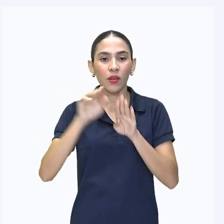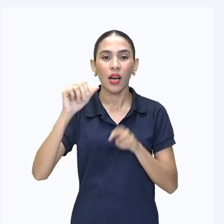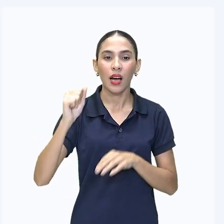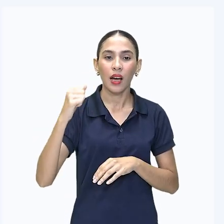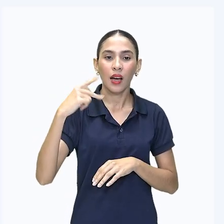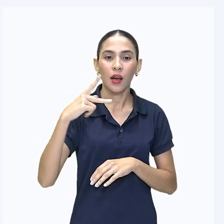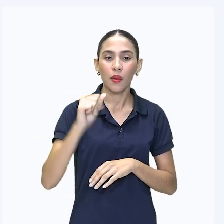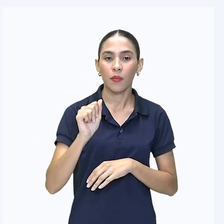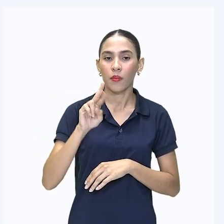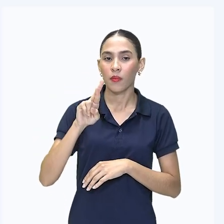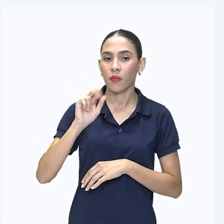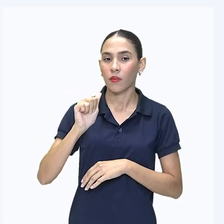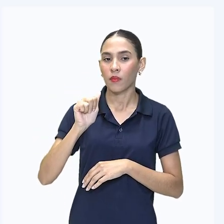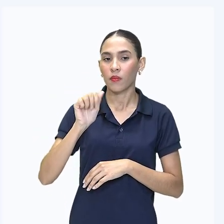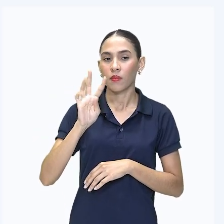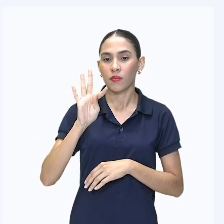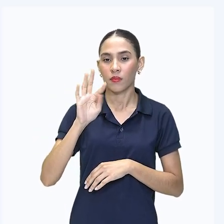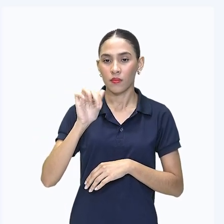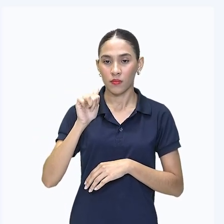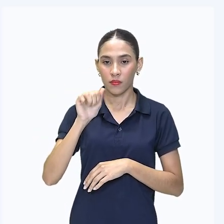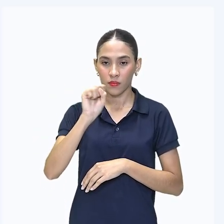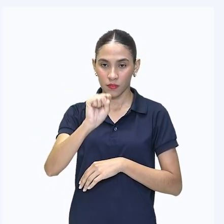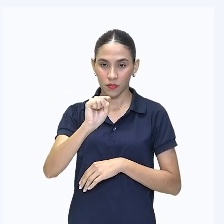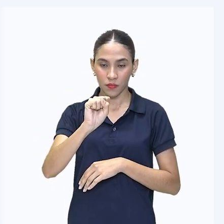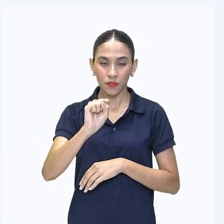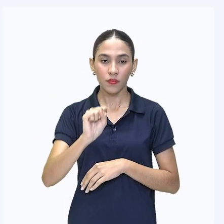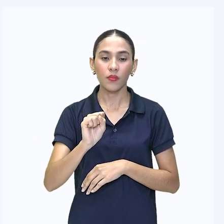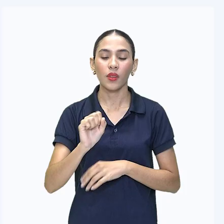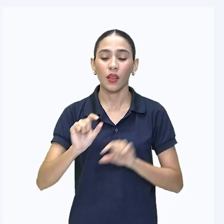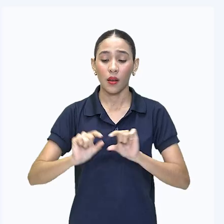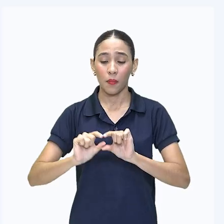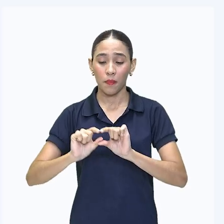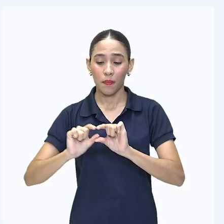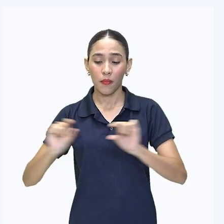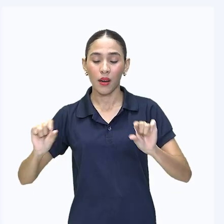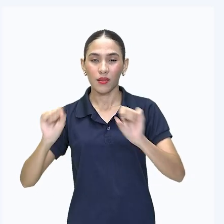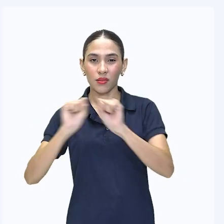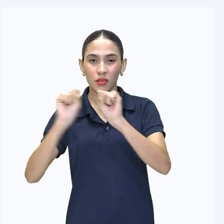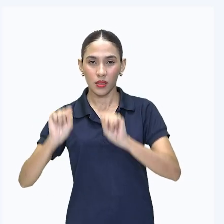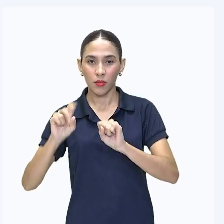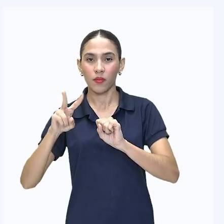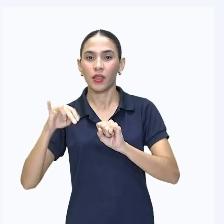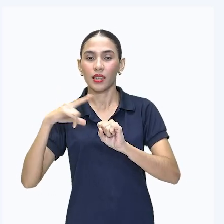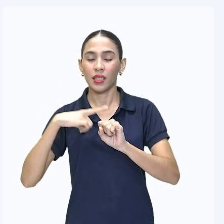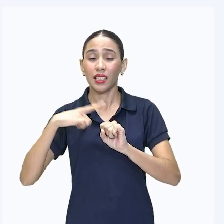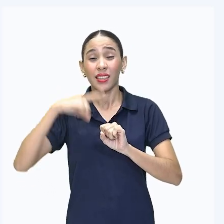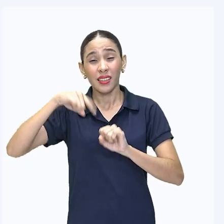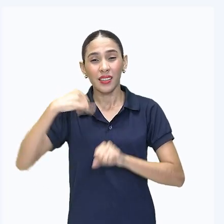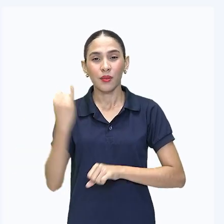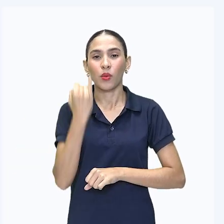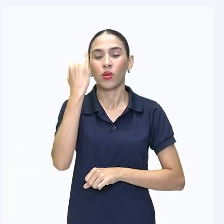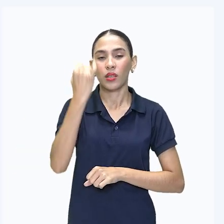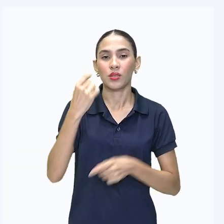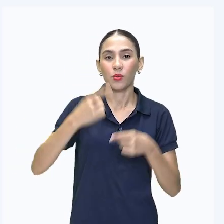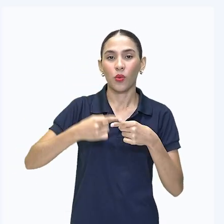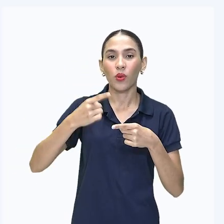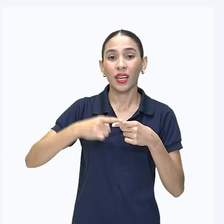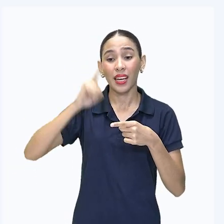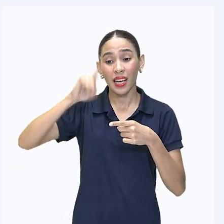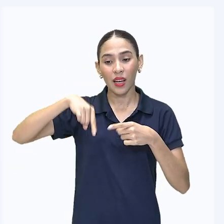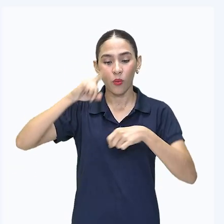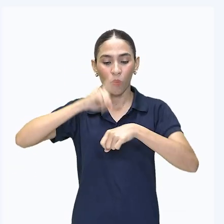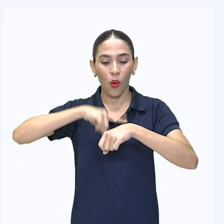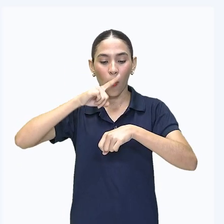aparato. No cantinho lá da tela vai ter essa opção. E esse fechamento é importante, gente, porque é o momento em que